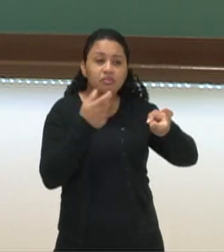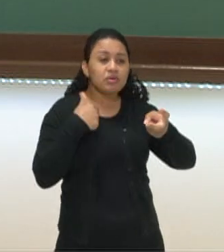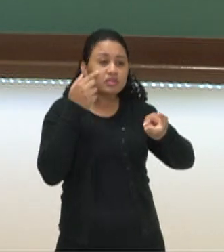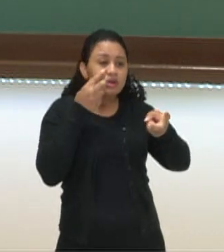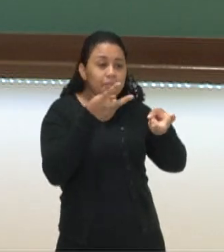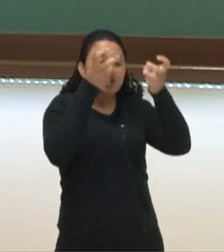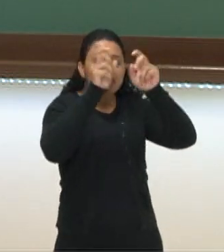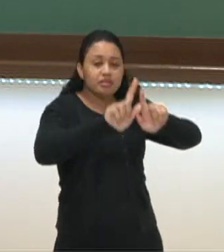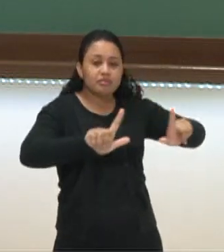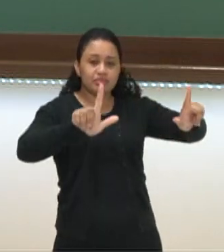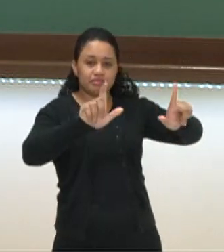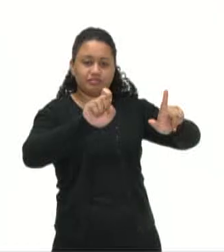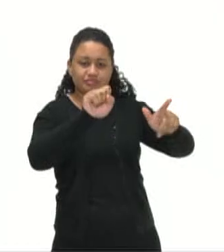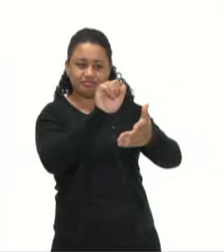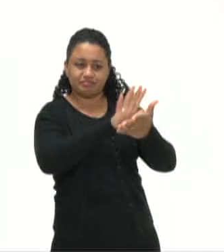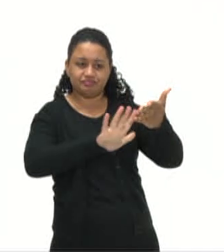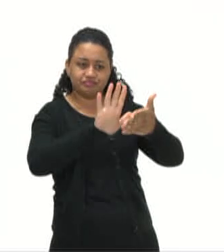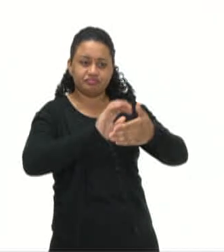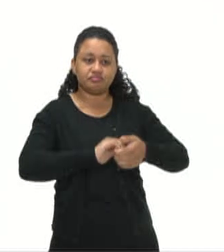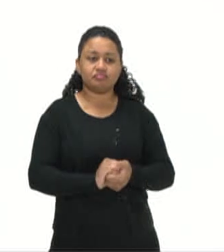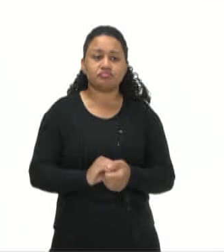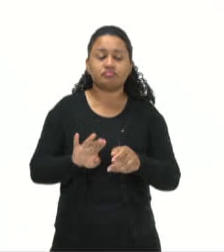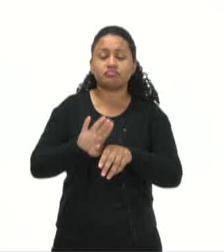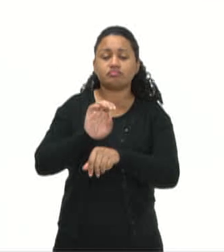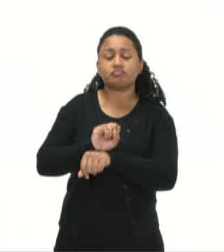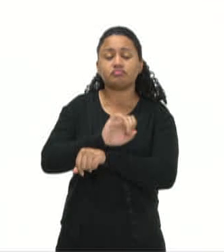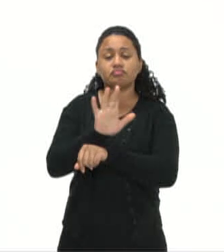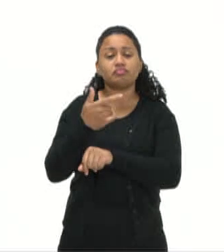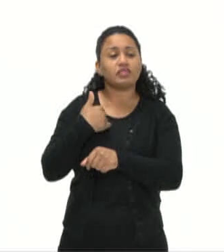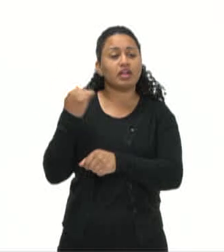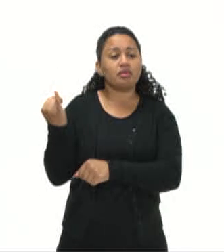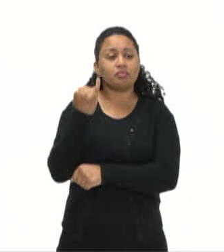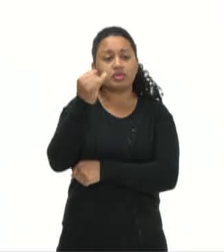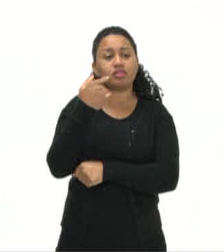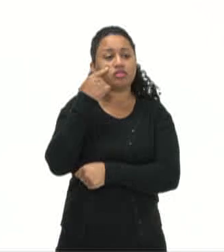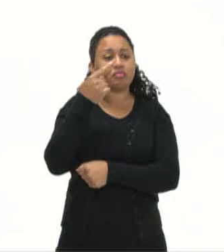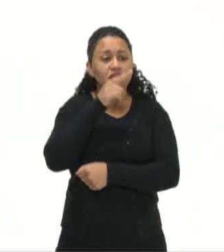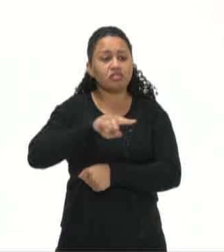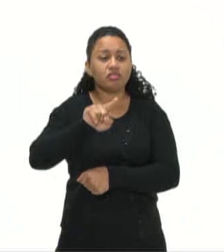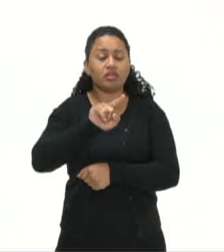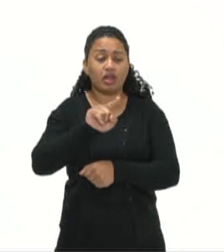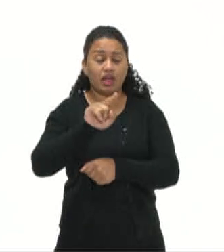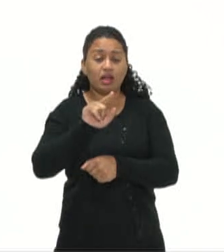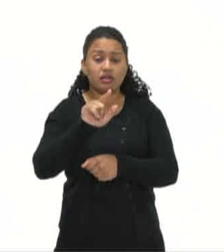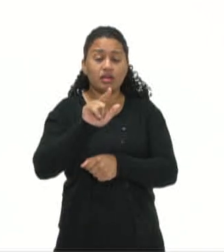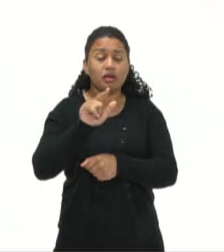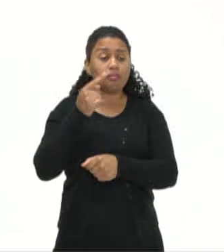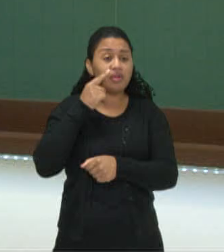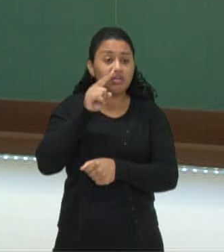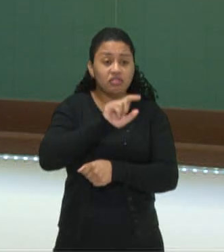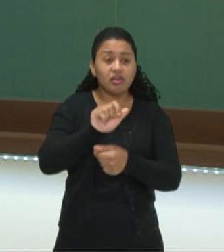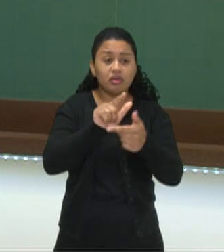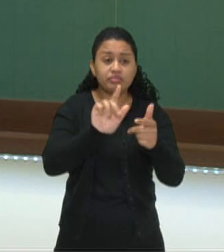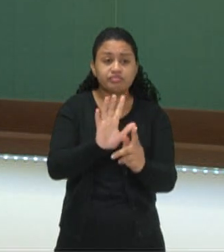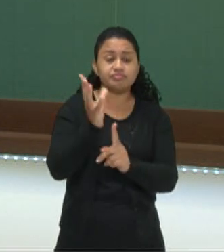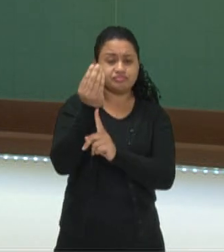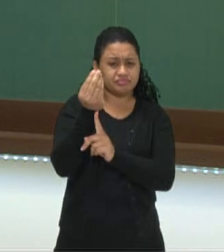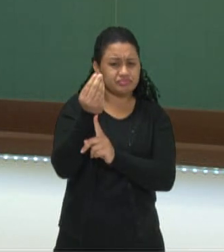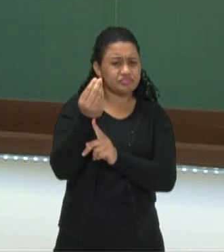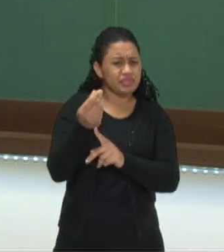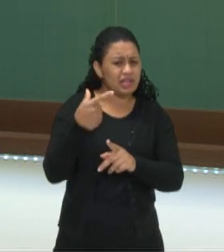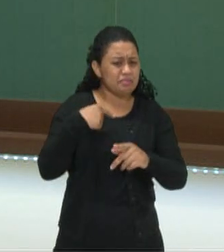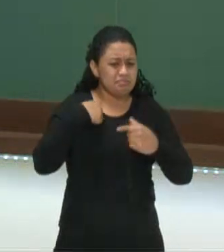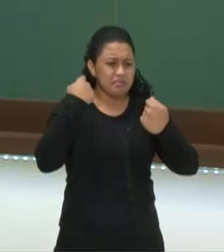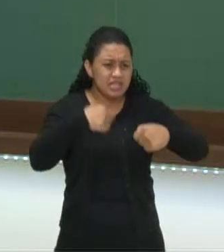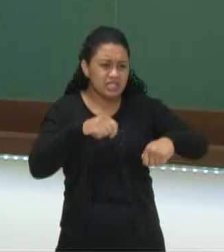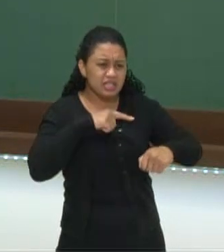coisa aqui dentro. Outra coisa, figurativo é essencial para ver expressão em uma obra de arte? Ou seja, você acha que é necessidade de ter